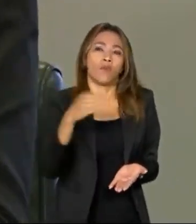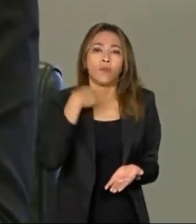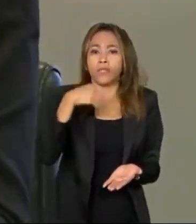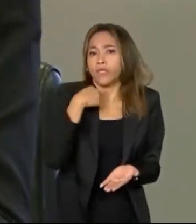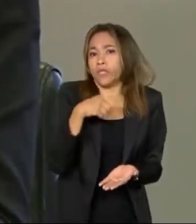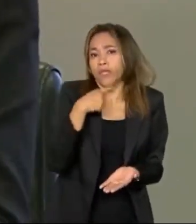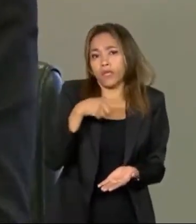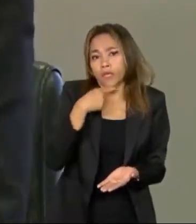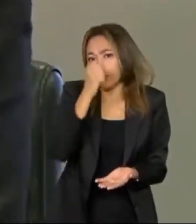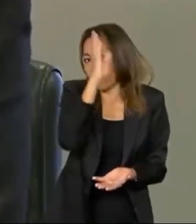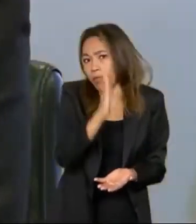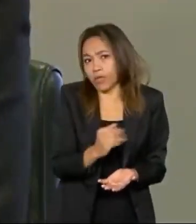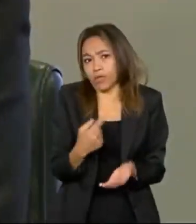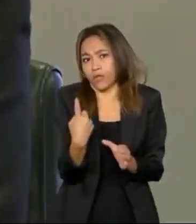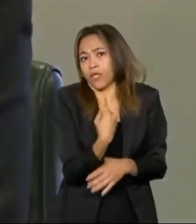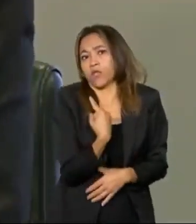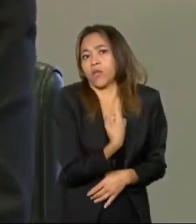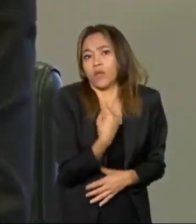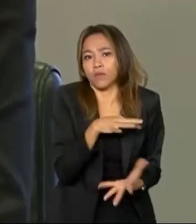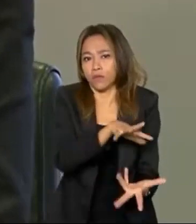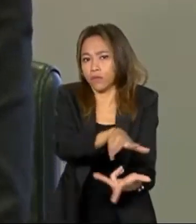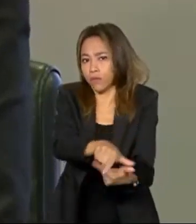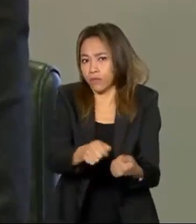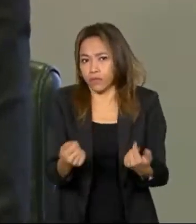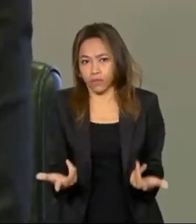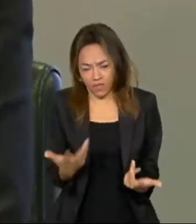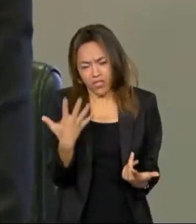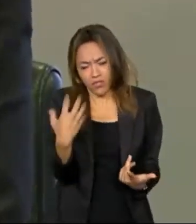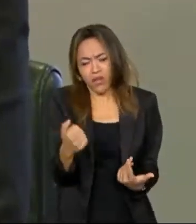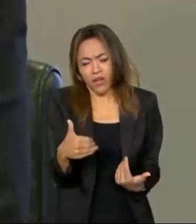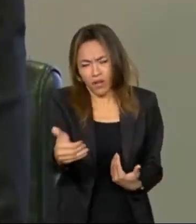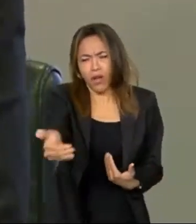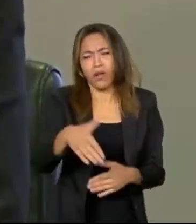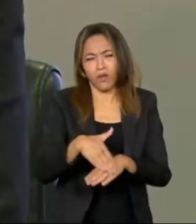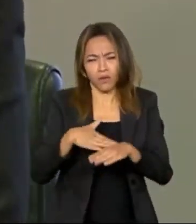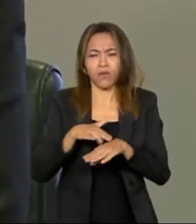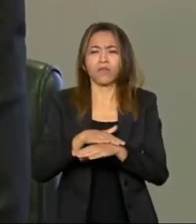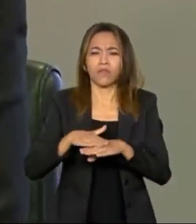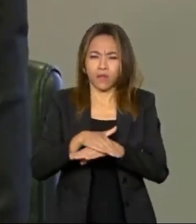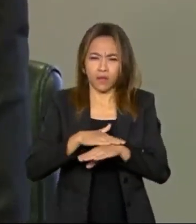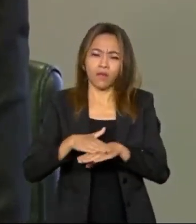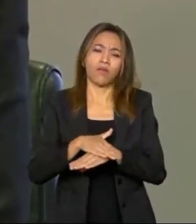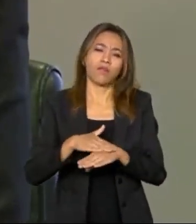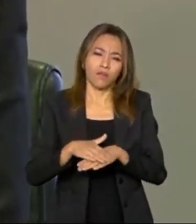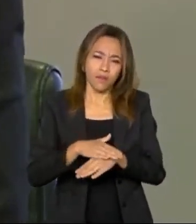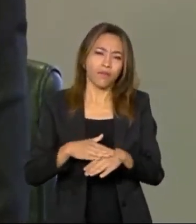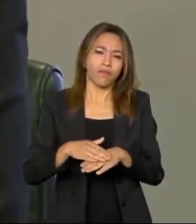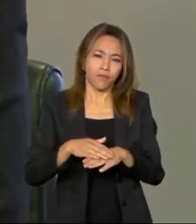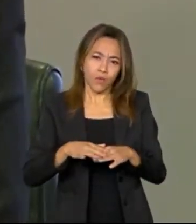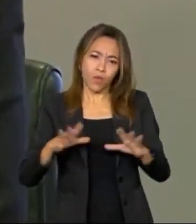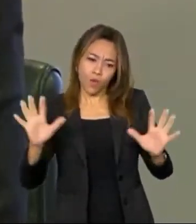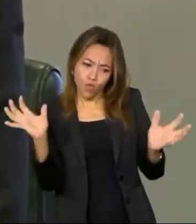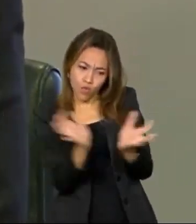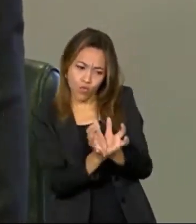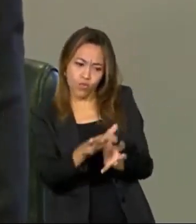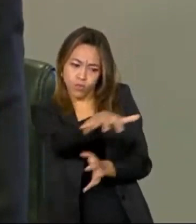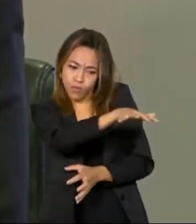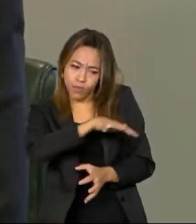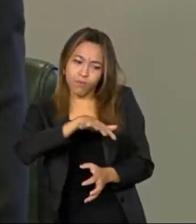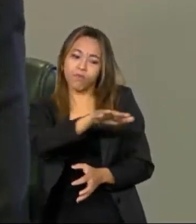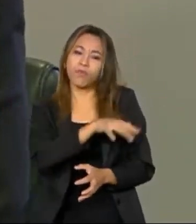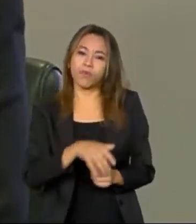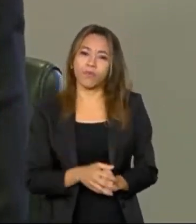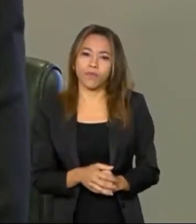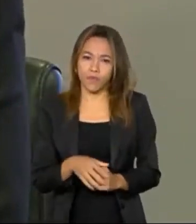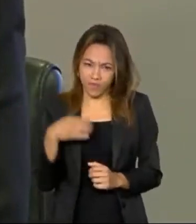ficar isolado do mundo. Mas nós vamos conversar. Nós vamos conversar com o setor. O setor tem muito a ganhar. O senhor acha que